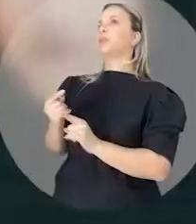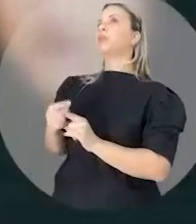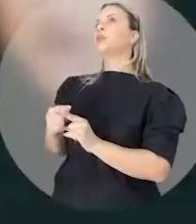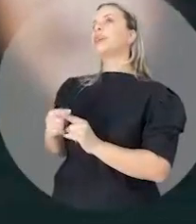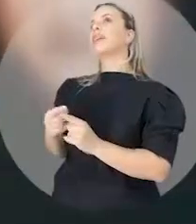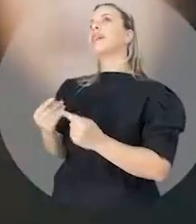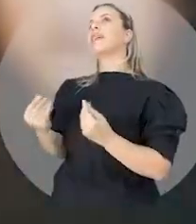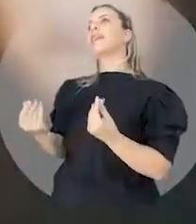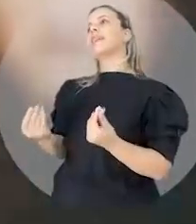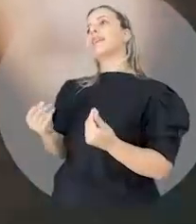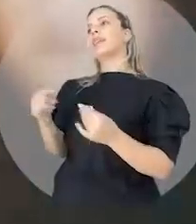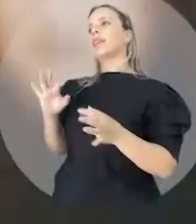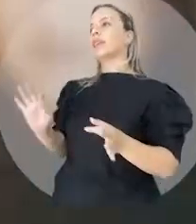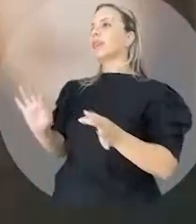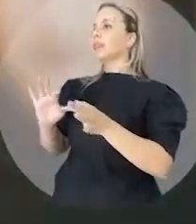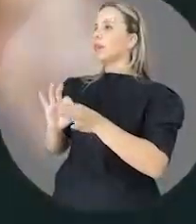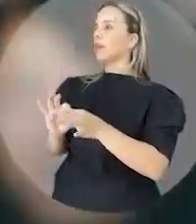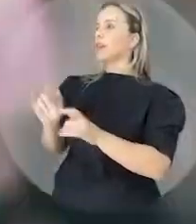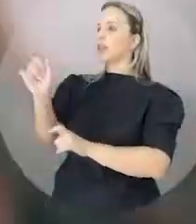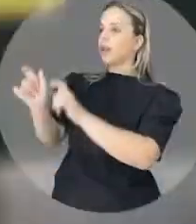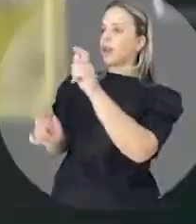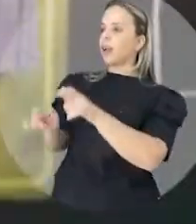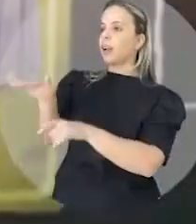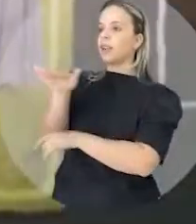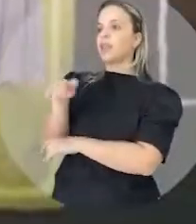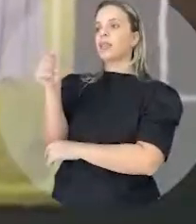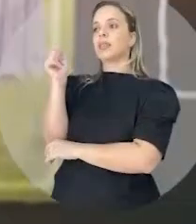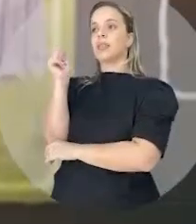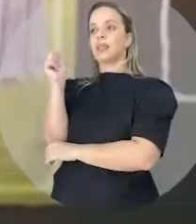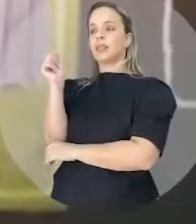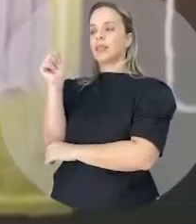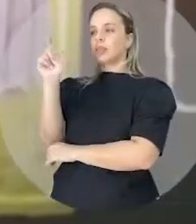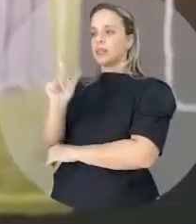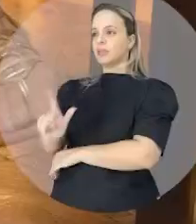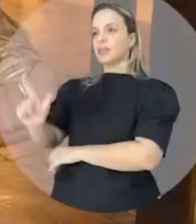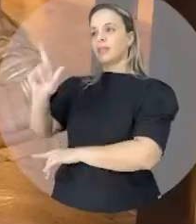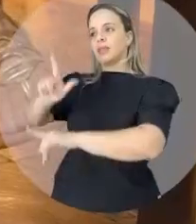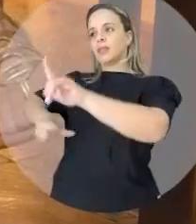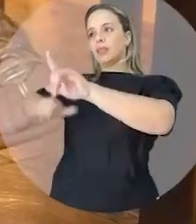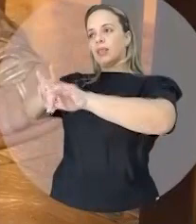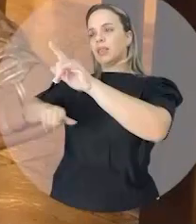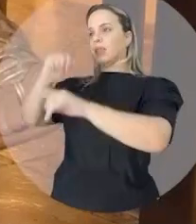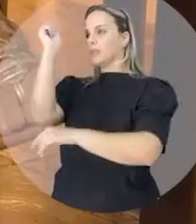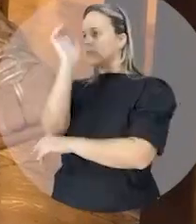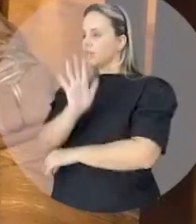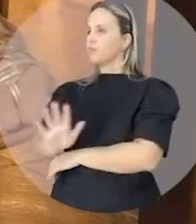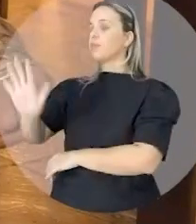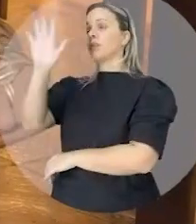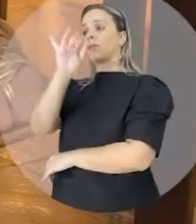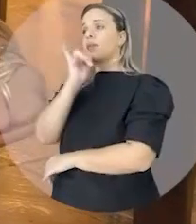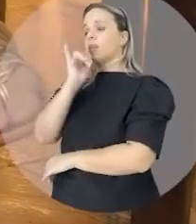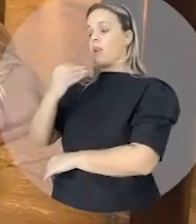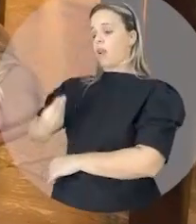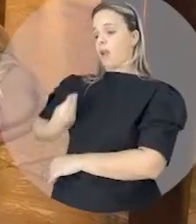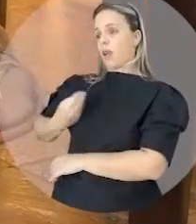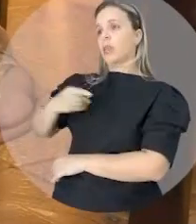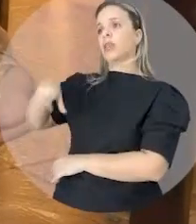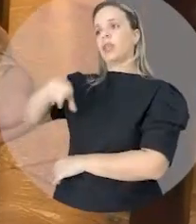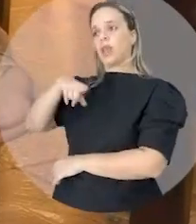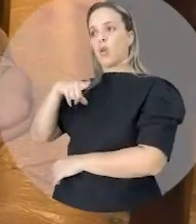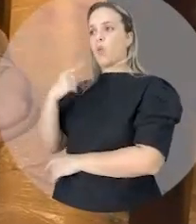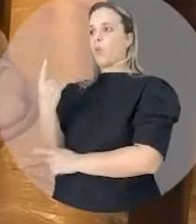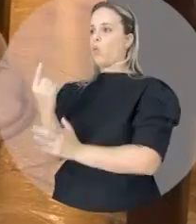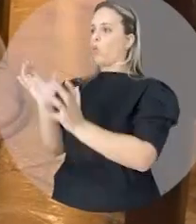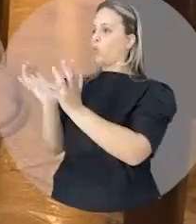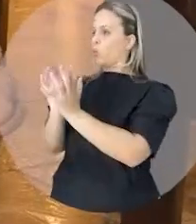Ele é ligado ao Mulherio das Letras Nacional, né? Então aqui nós temos o nosso grupo